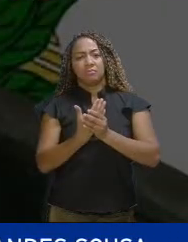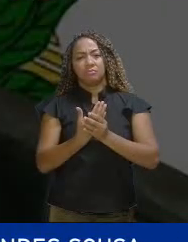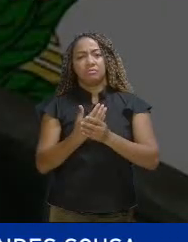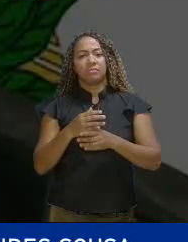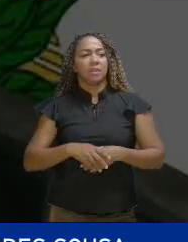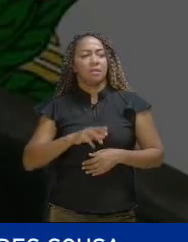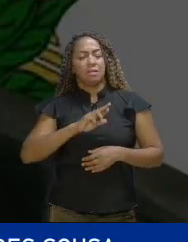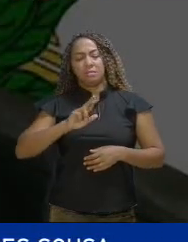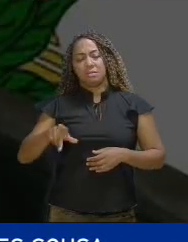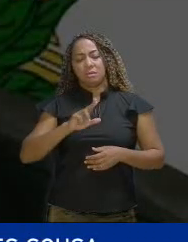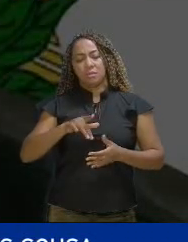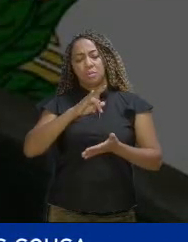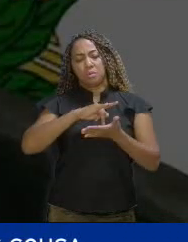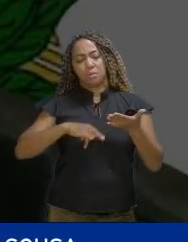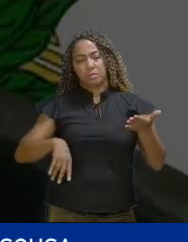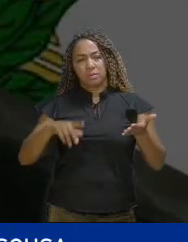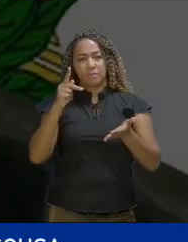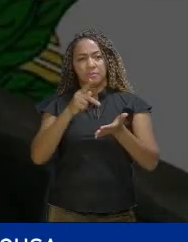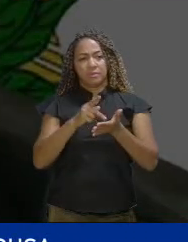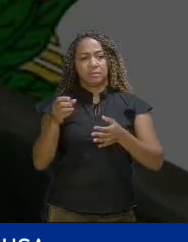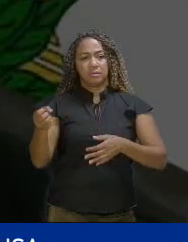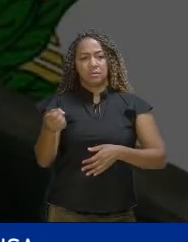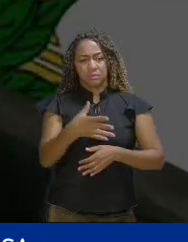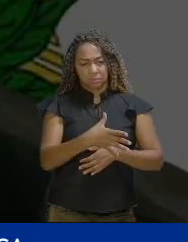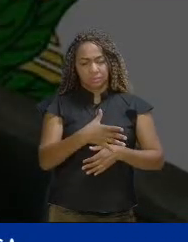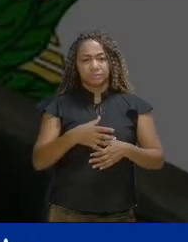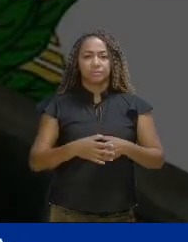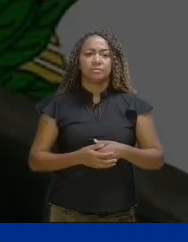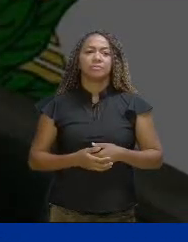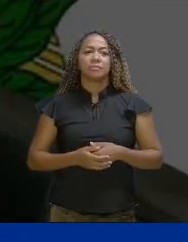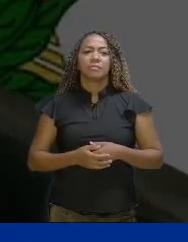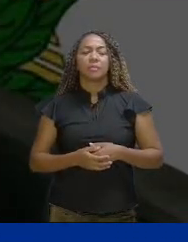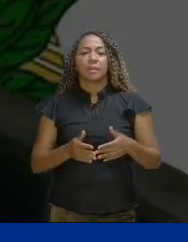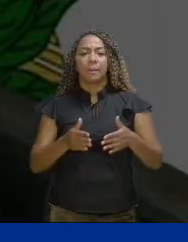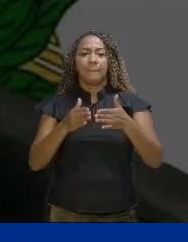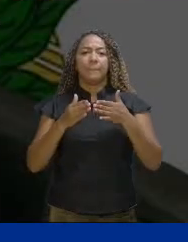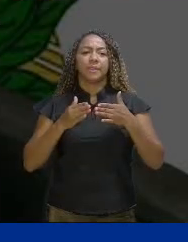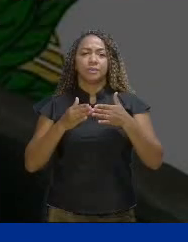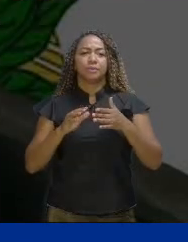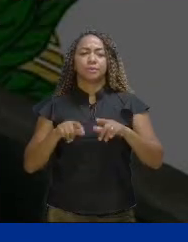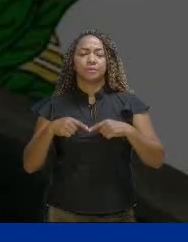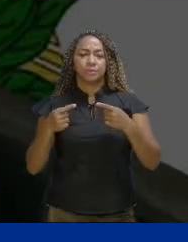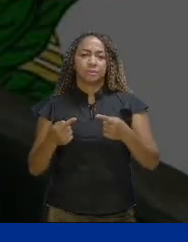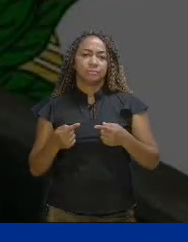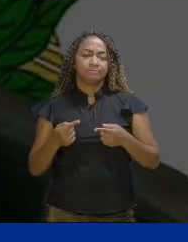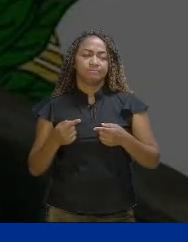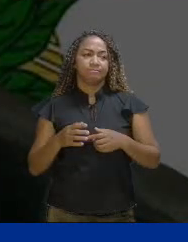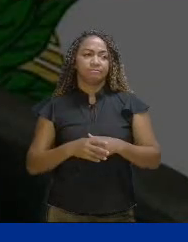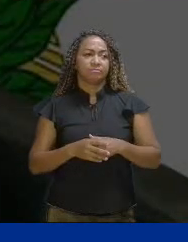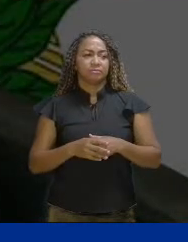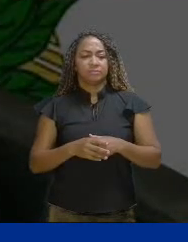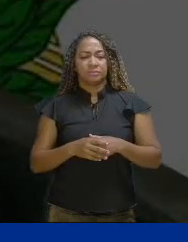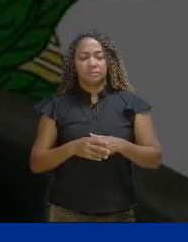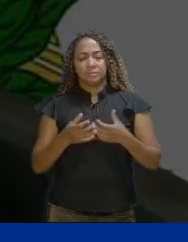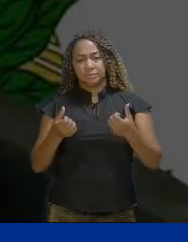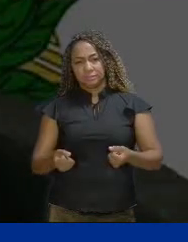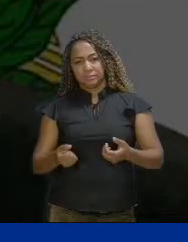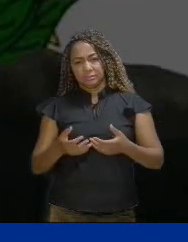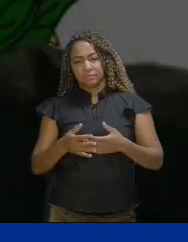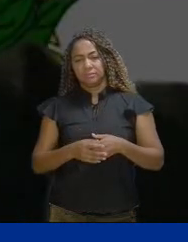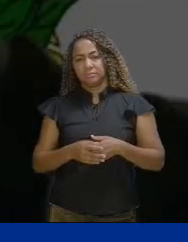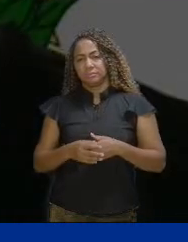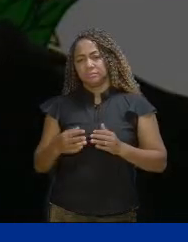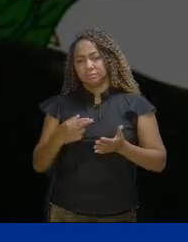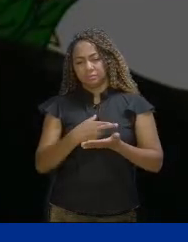não eram documentos verdadeiramente novos. Pediu, então, um improvimento, né, do apelo. É um